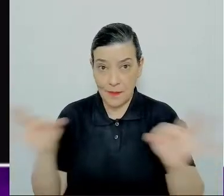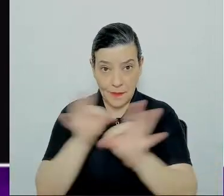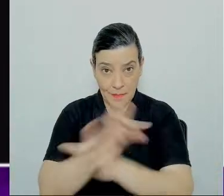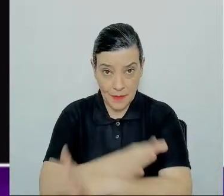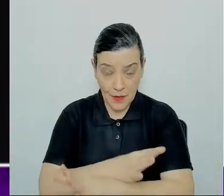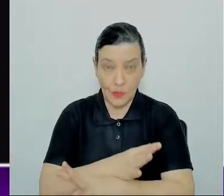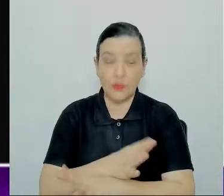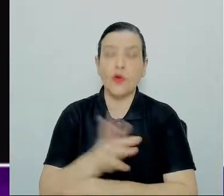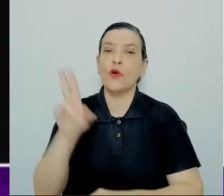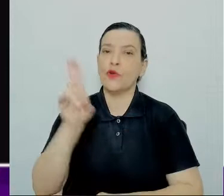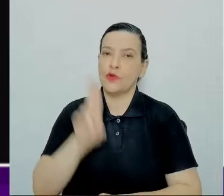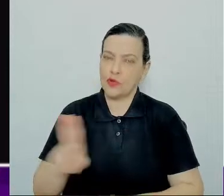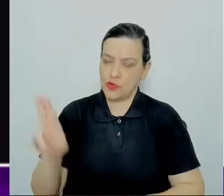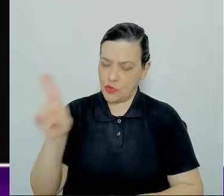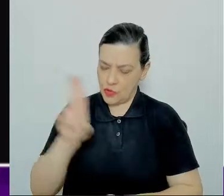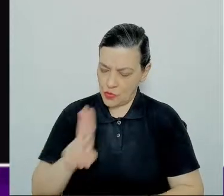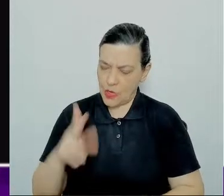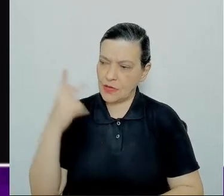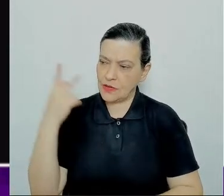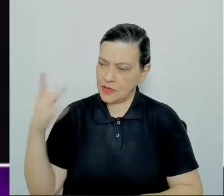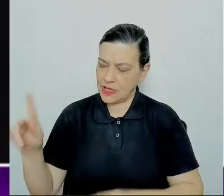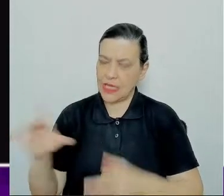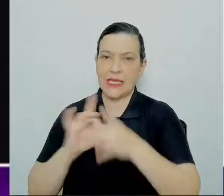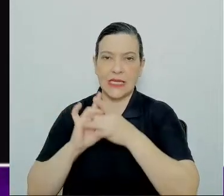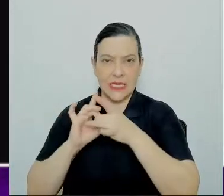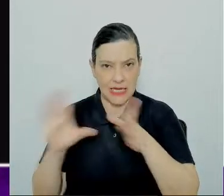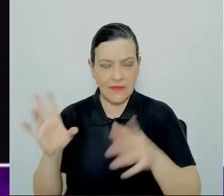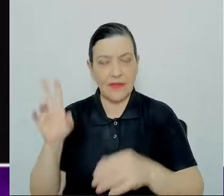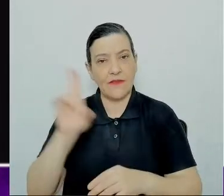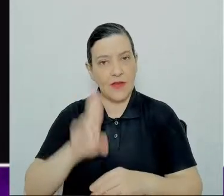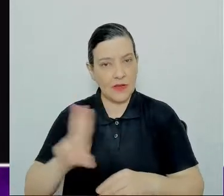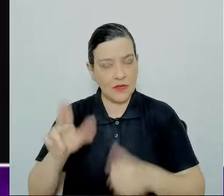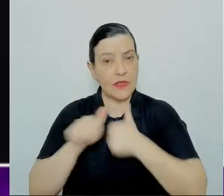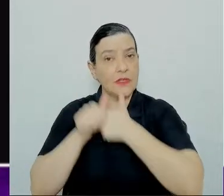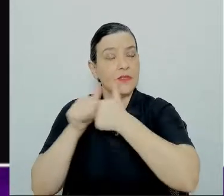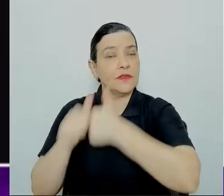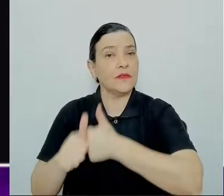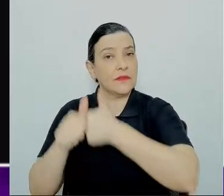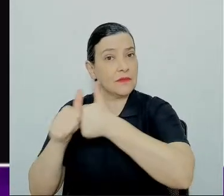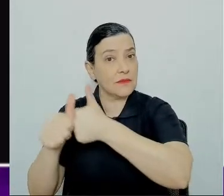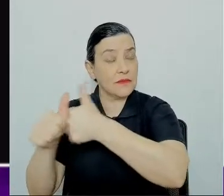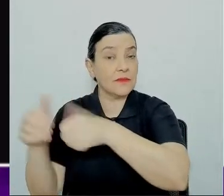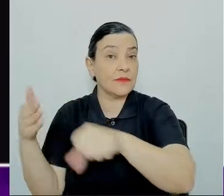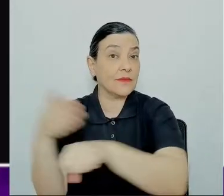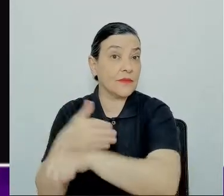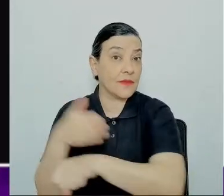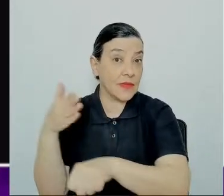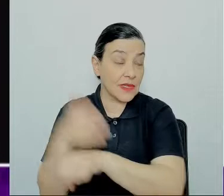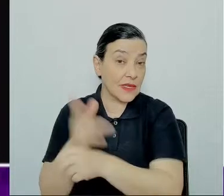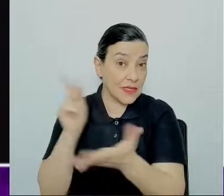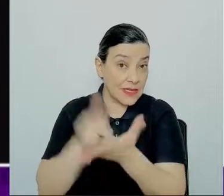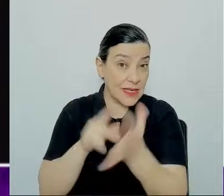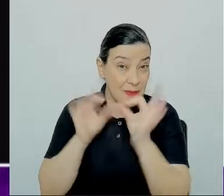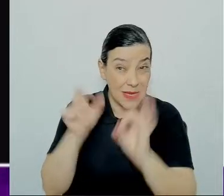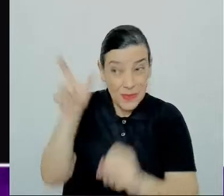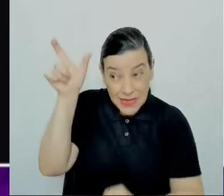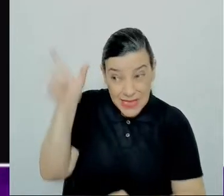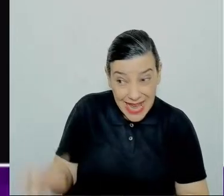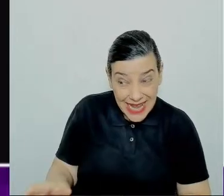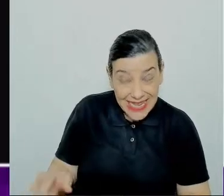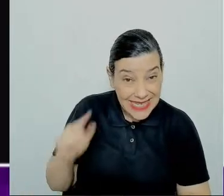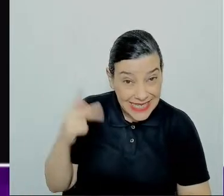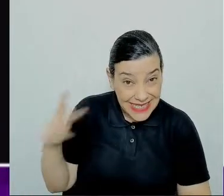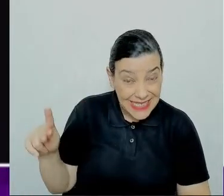vão ter um multifator de autenticação, eu estou monitorando se esse acesso é de fato dele mesmo, eu estou